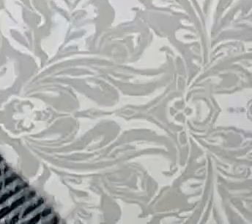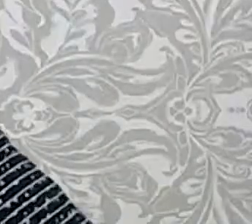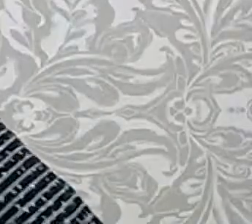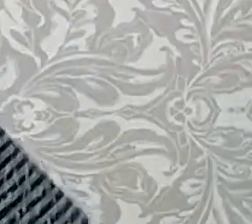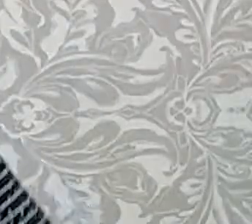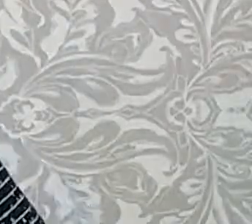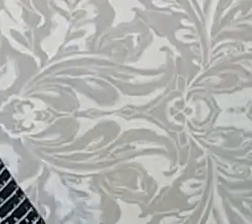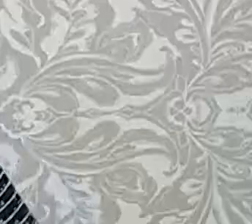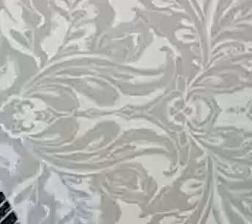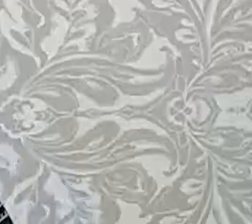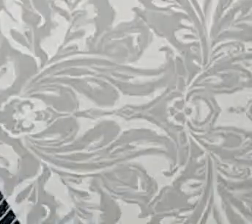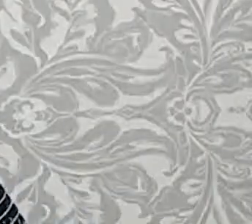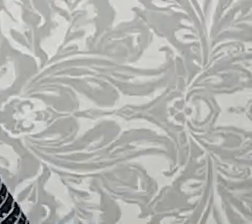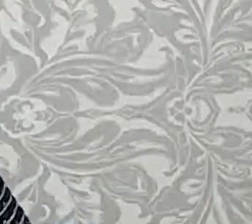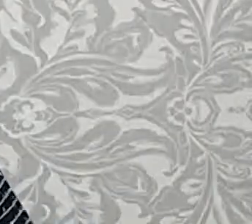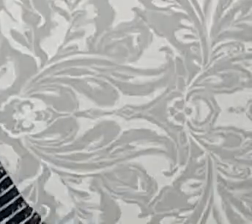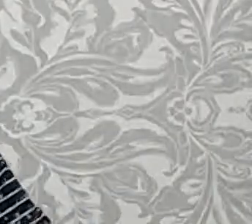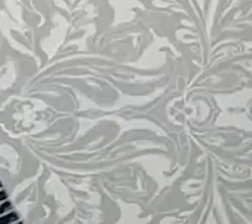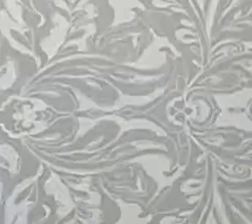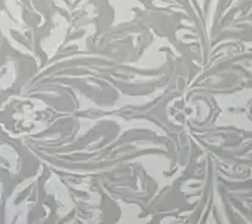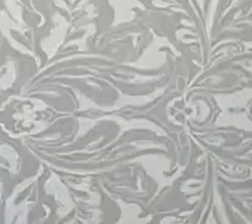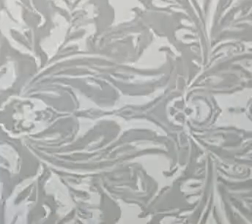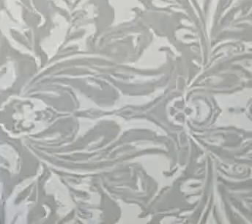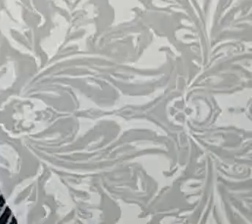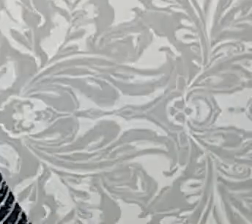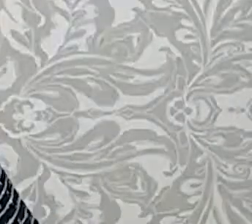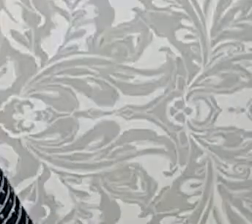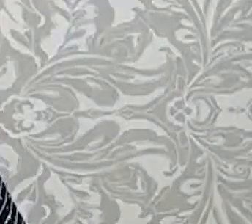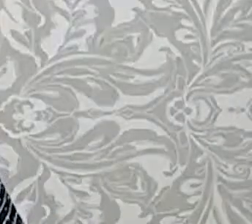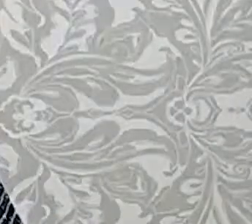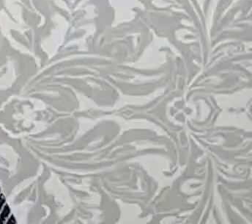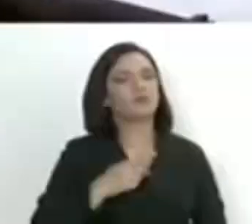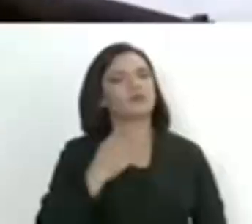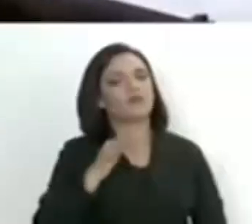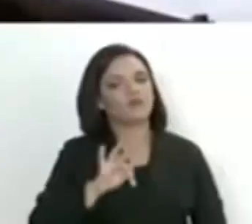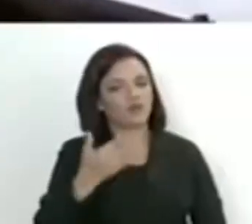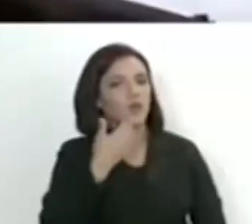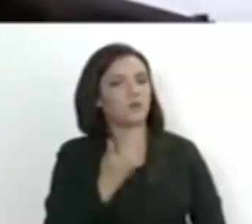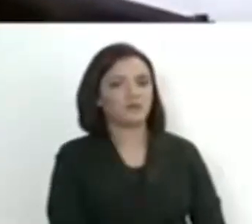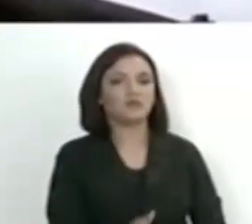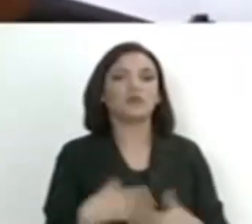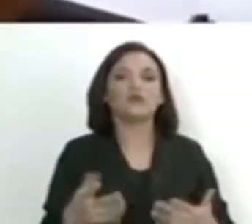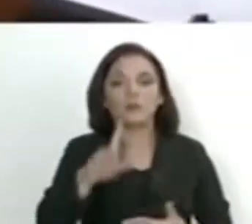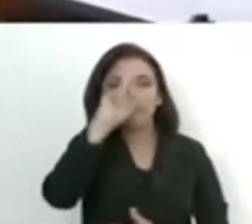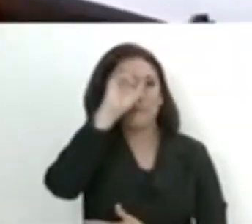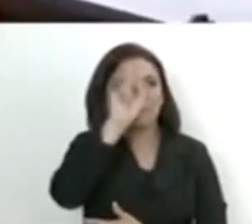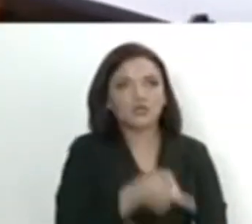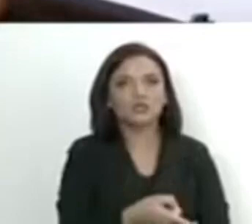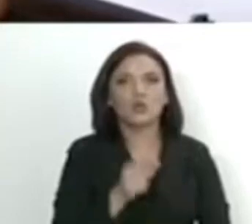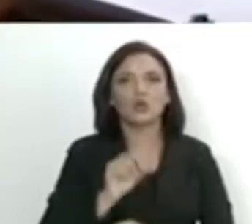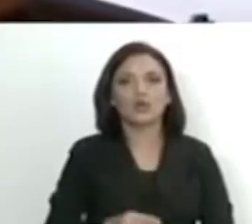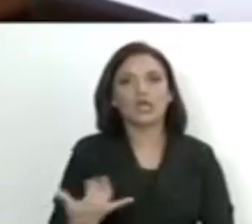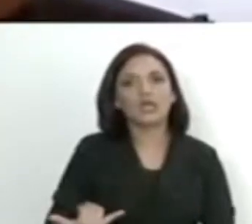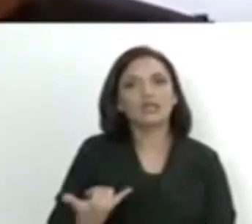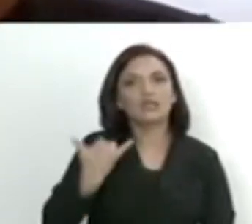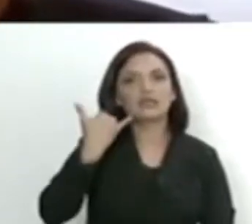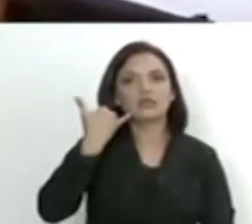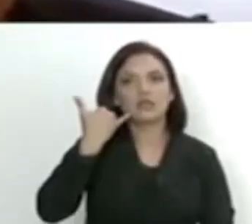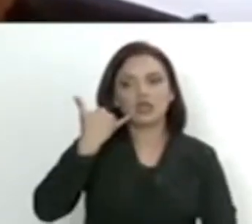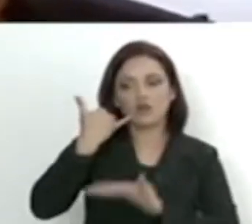nos Bastidores com qualquer cidadão ou qualquer cidadã Como tão Gilmar Mendes foi